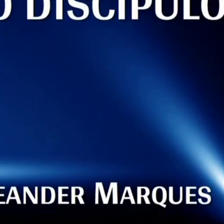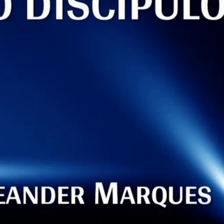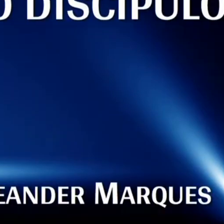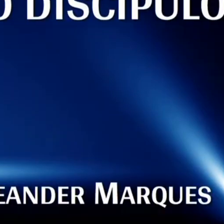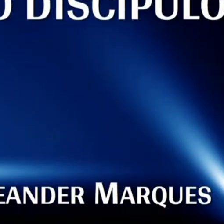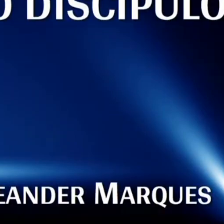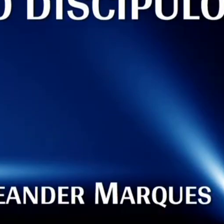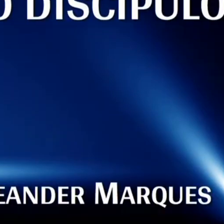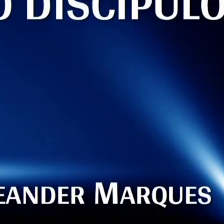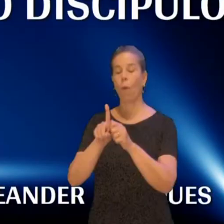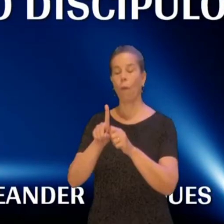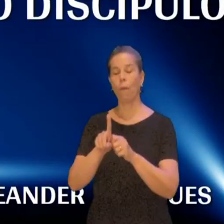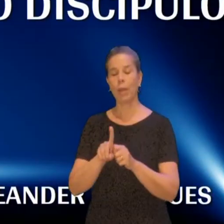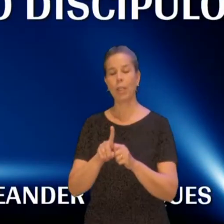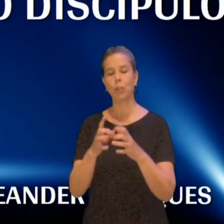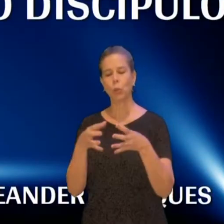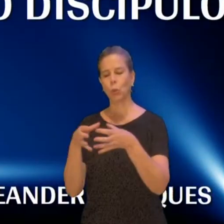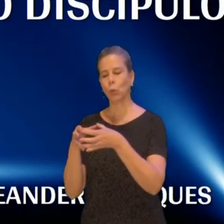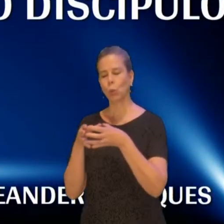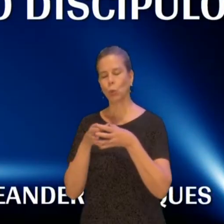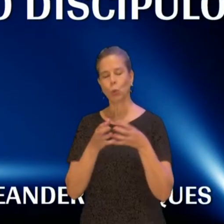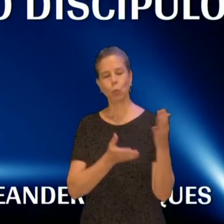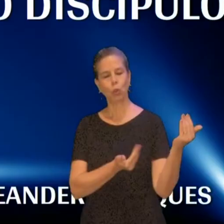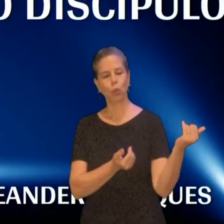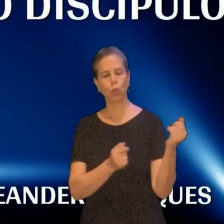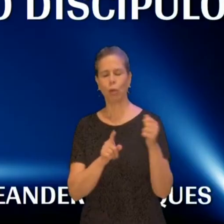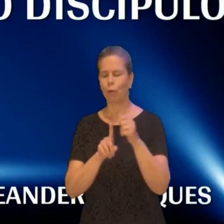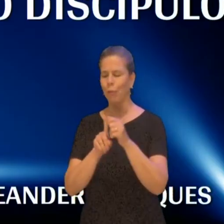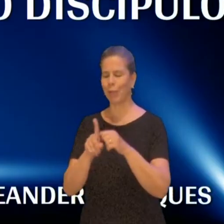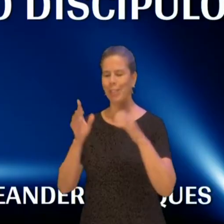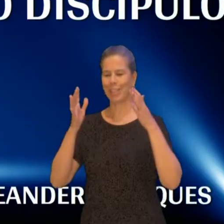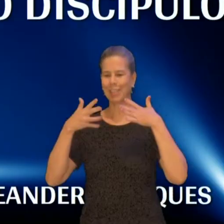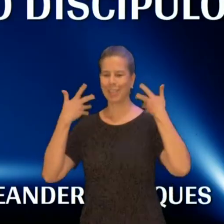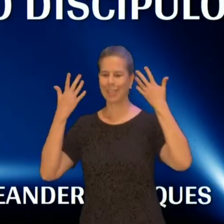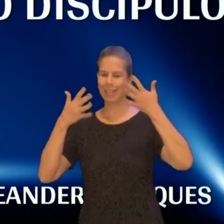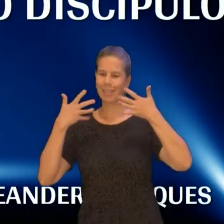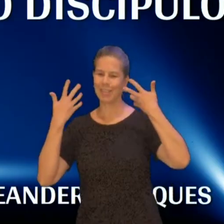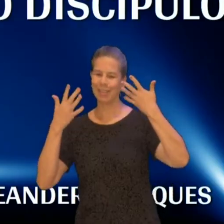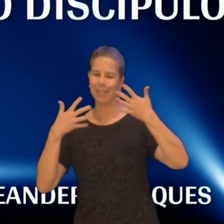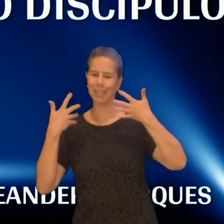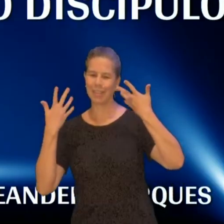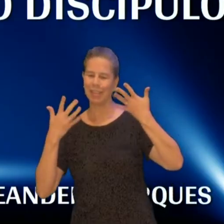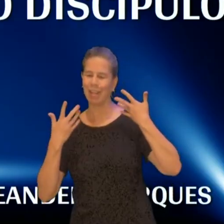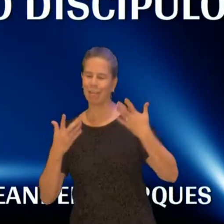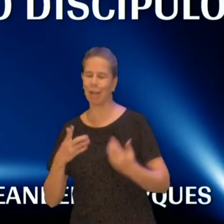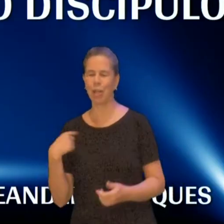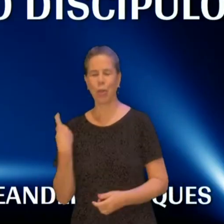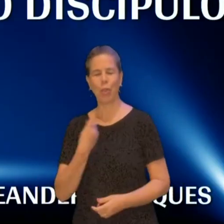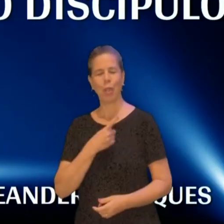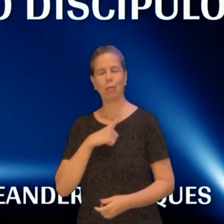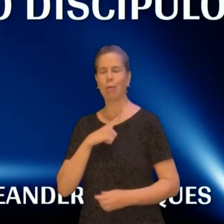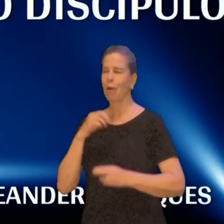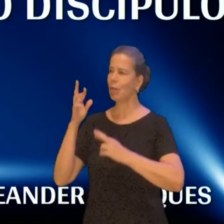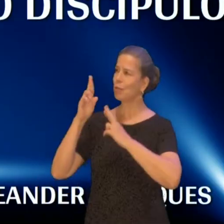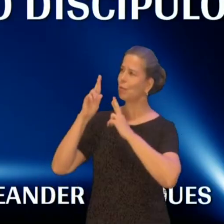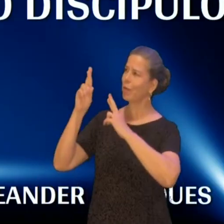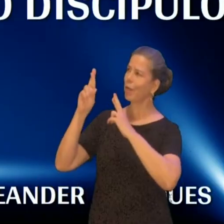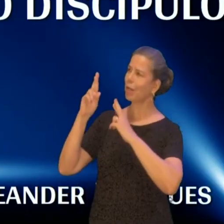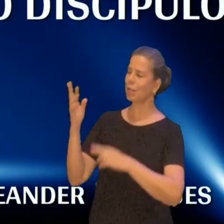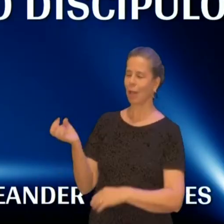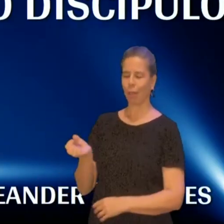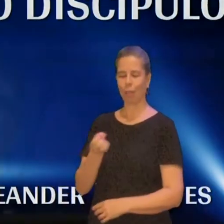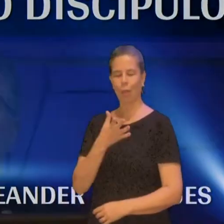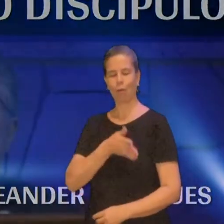O mês da juventude para nós é sempre um mês de muita alegria e renovação da esperança no nosso coração, porque quando